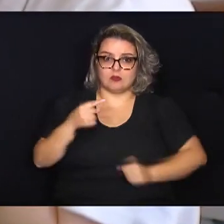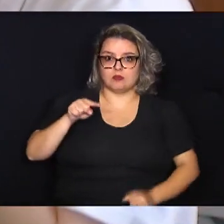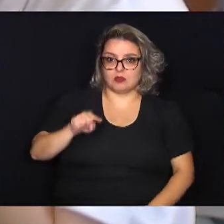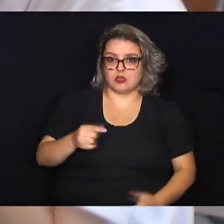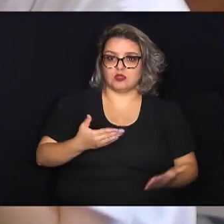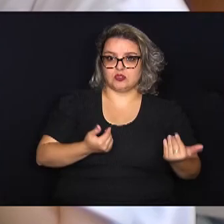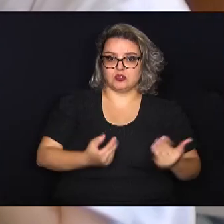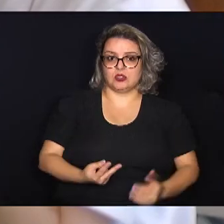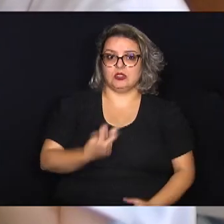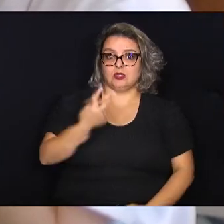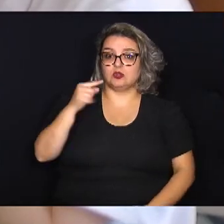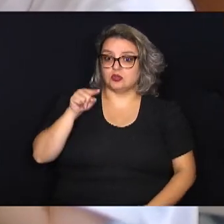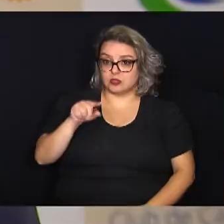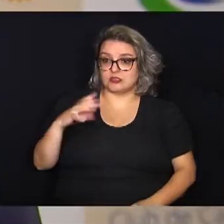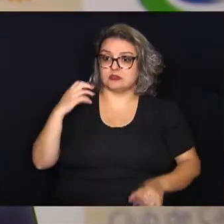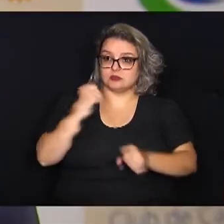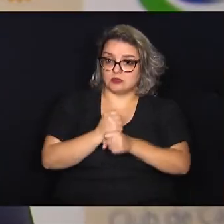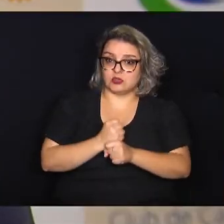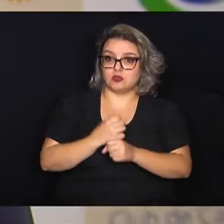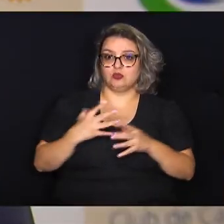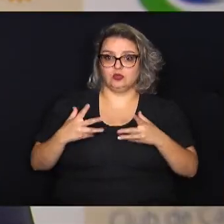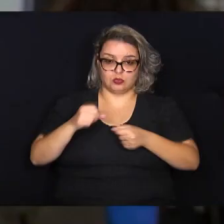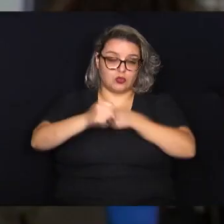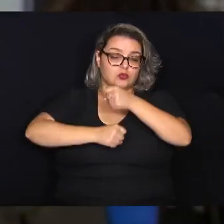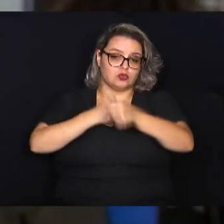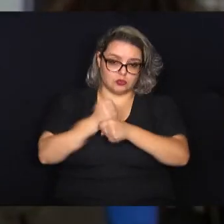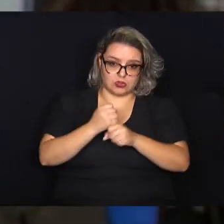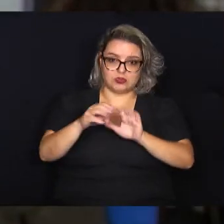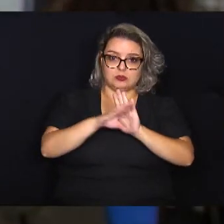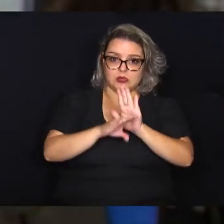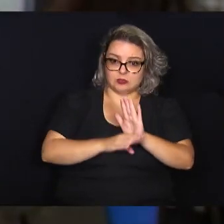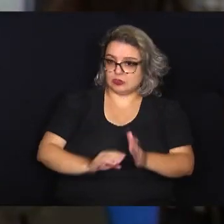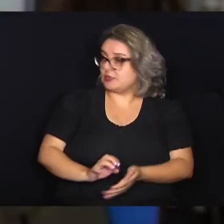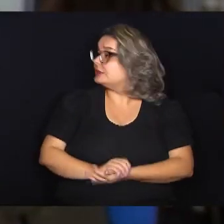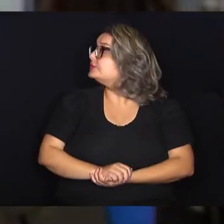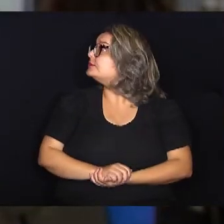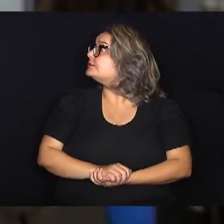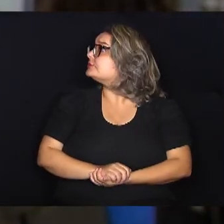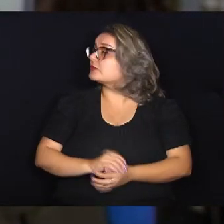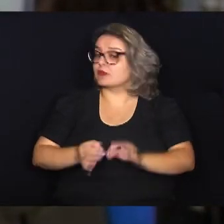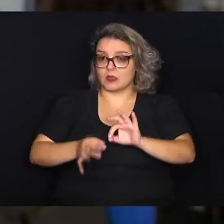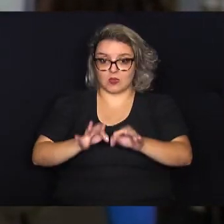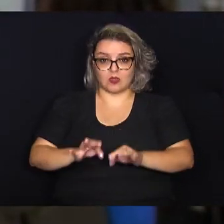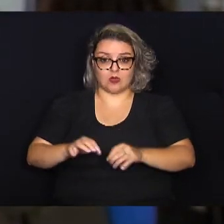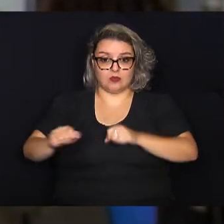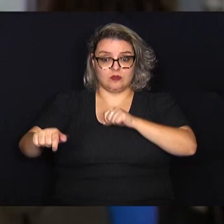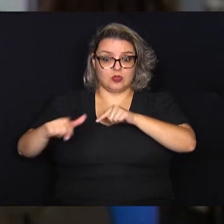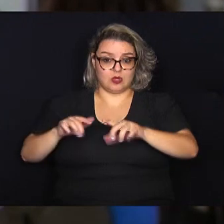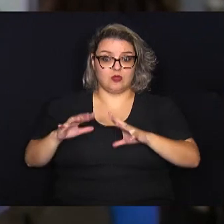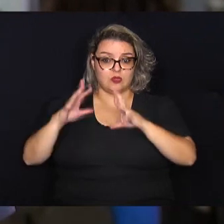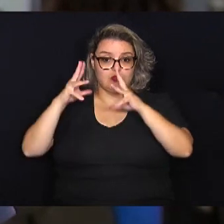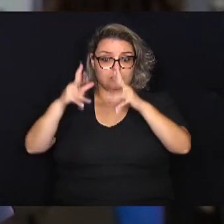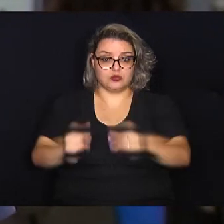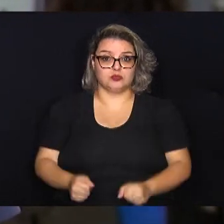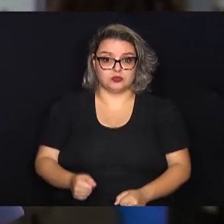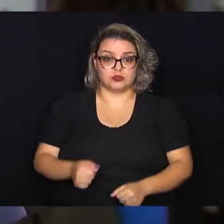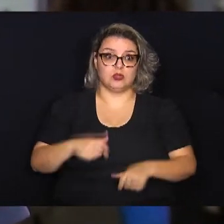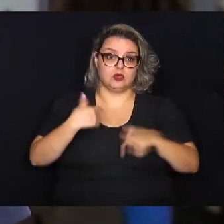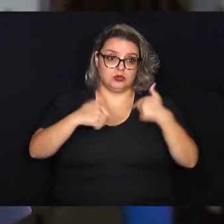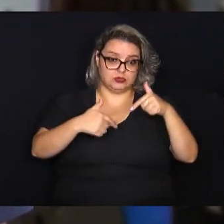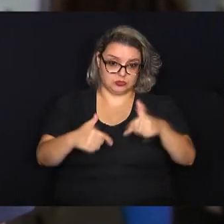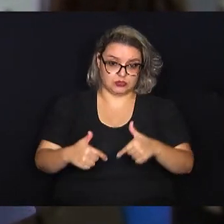de 2.000 jovens por ano passam pelo programa. A oficina de formação geral para o mundo do trabalho, ela é